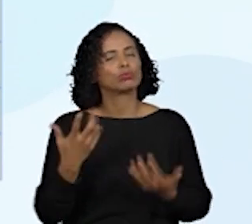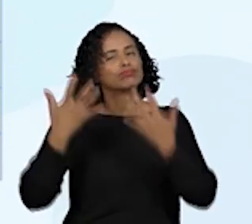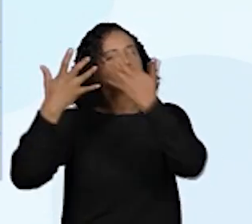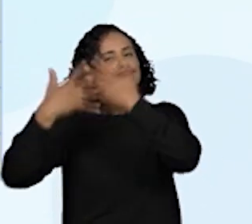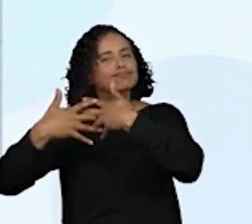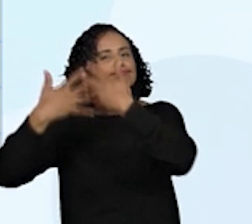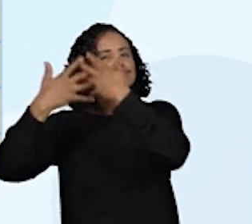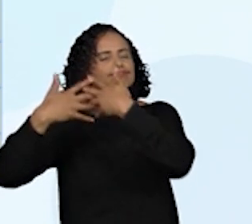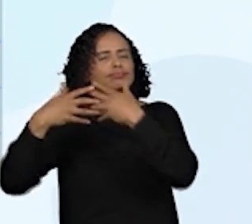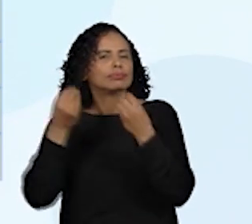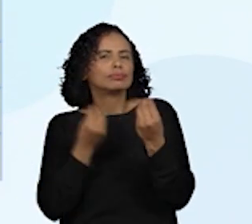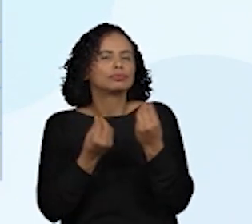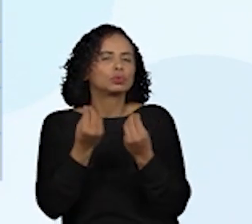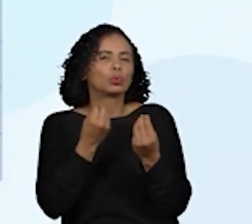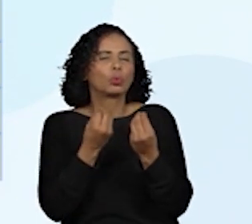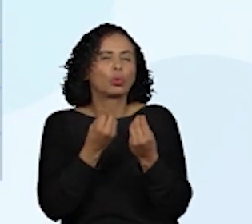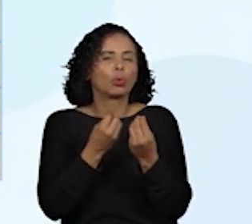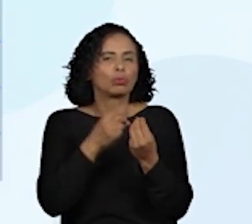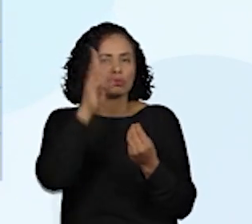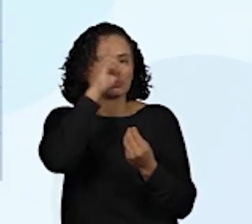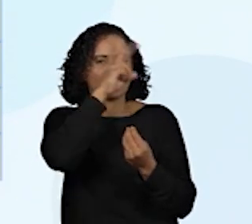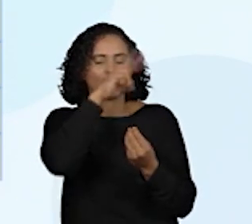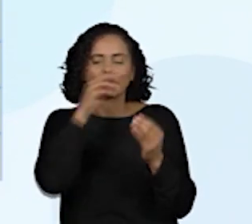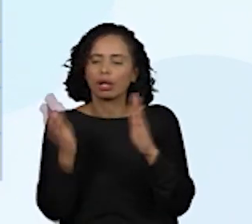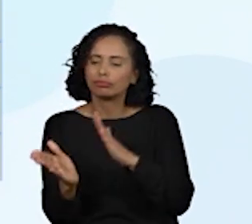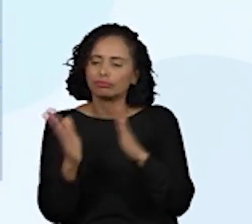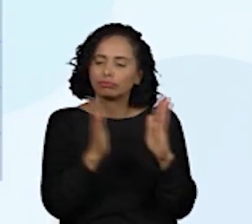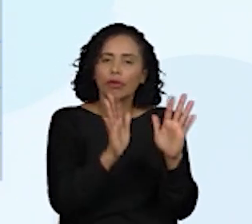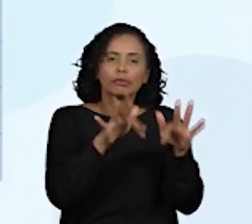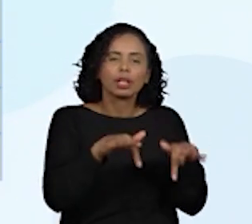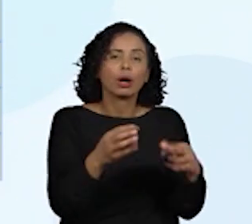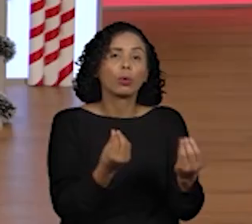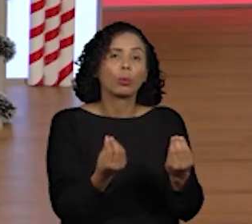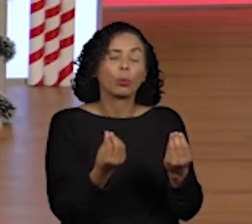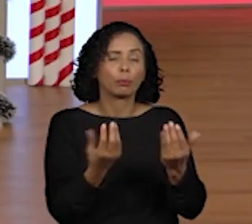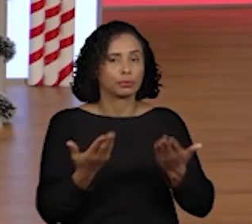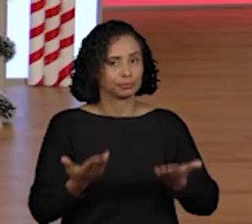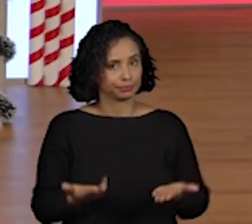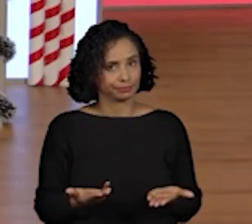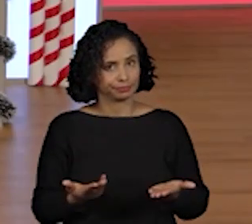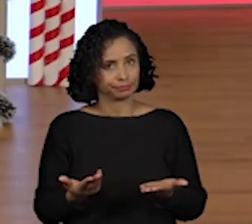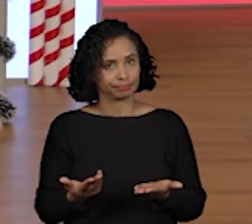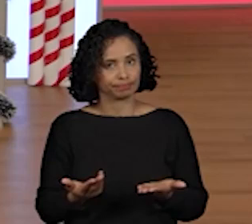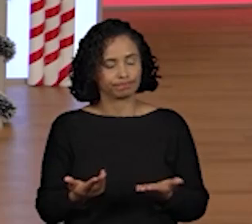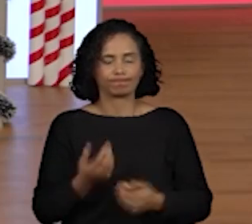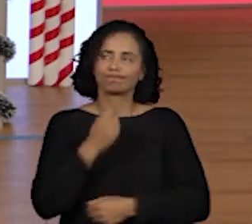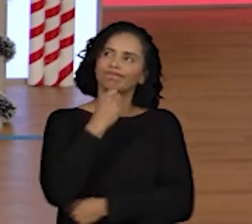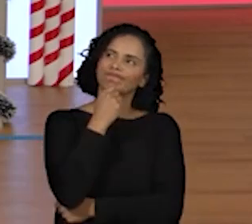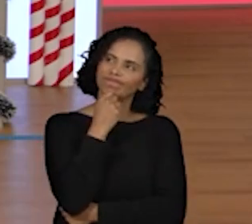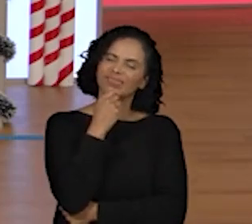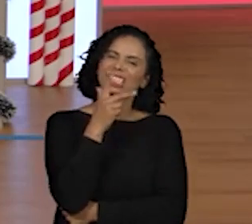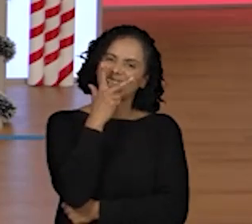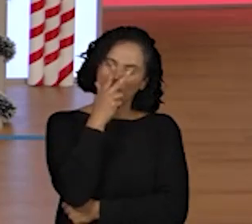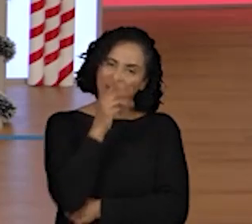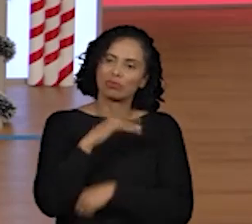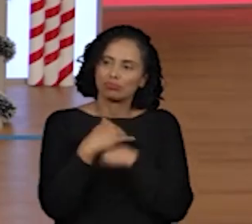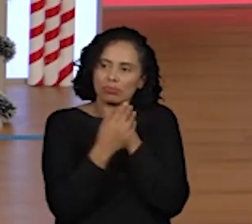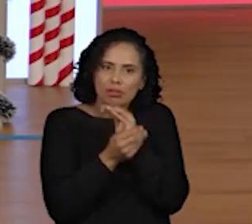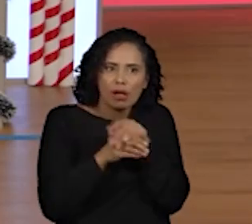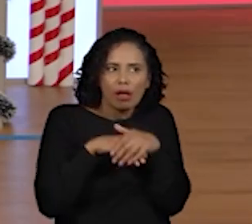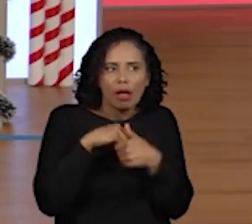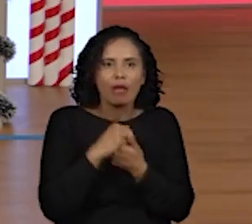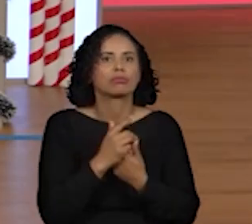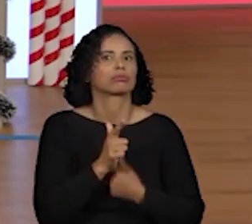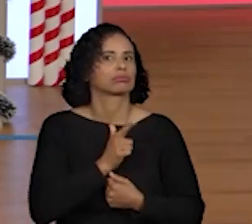Como terminou, estudantes? Professor, o conto terminou e tem mais mistério no final, porque a gente não sabe se é, se não